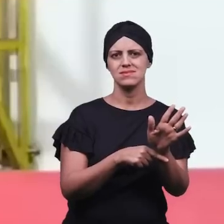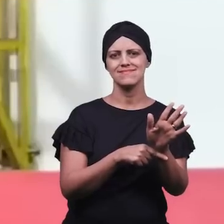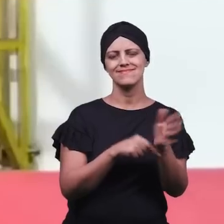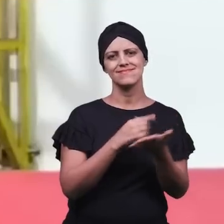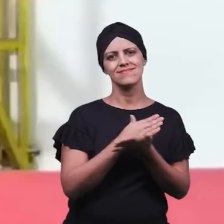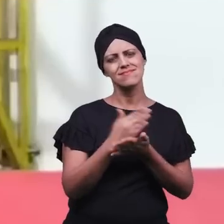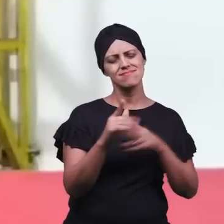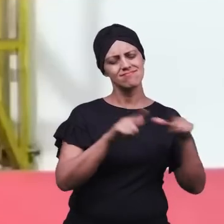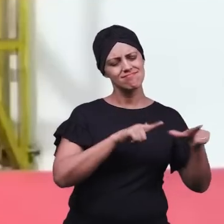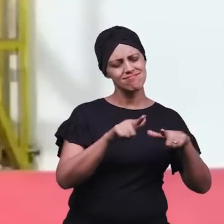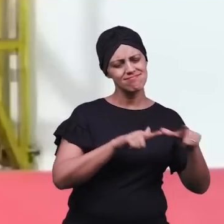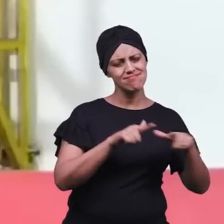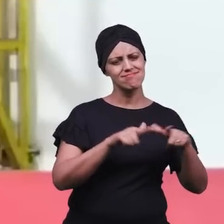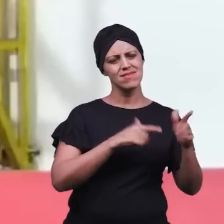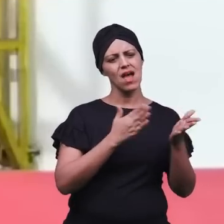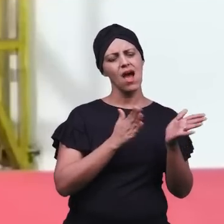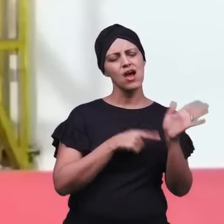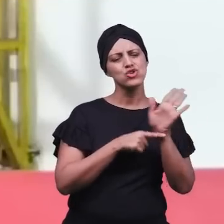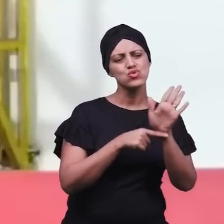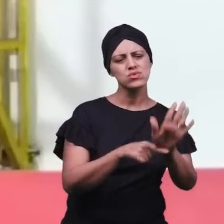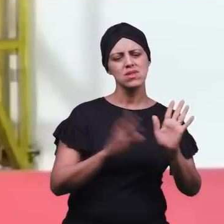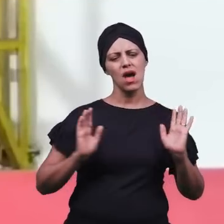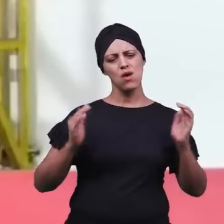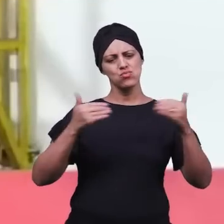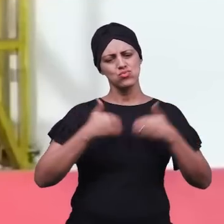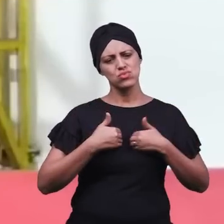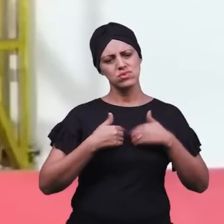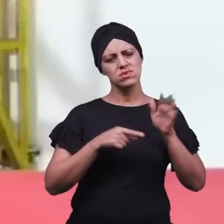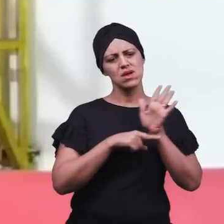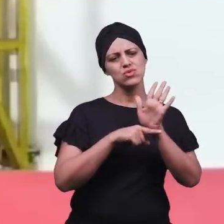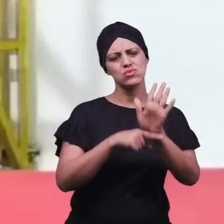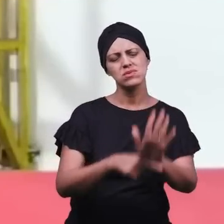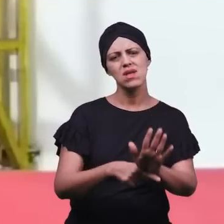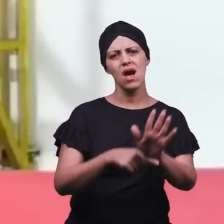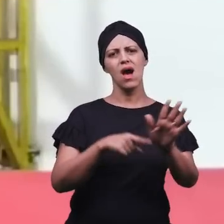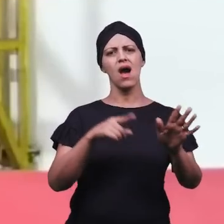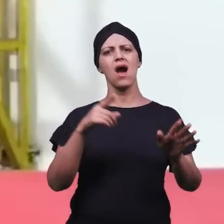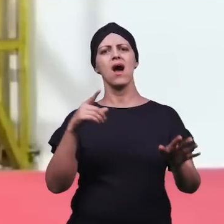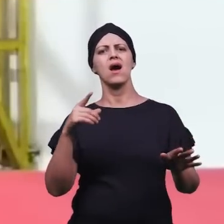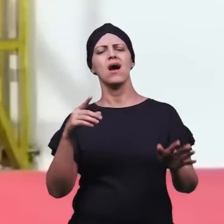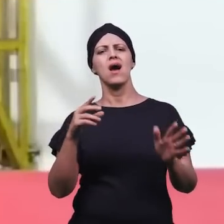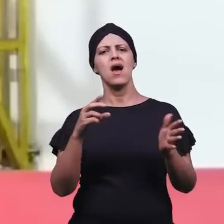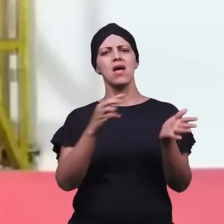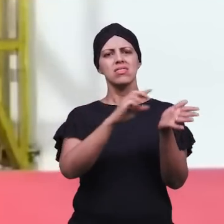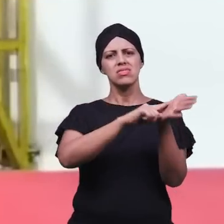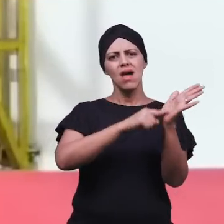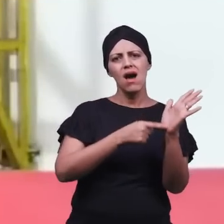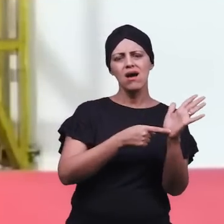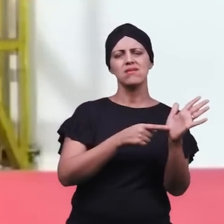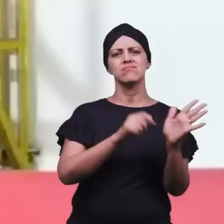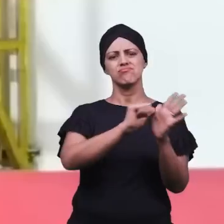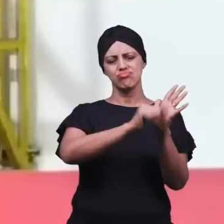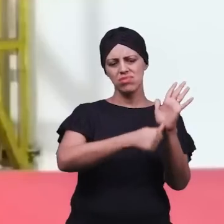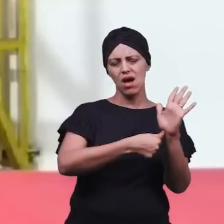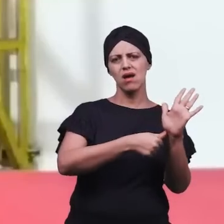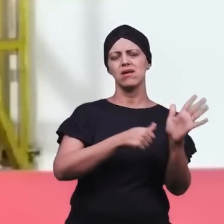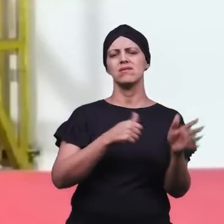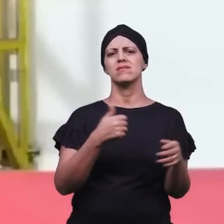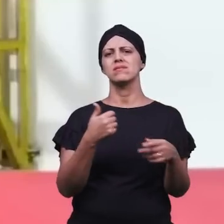aí começamos os trabalhos a pessoas autistas, pessoas com síndrome de Down, pessoas com